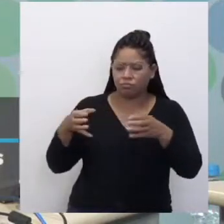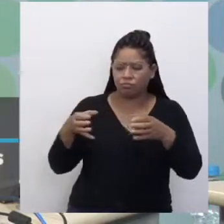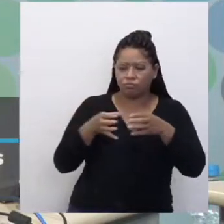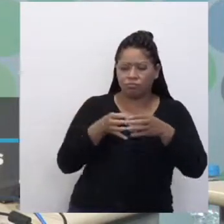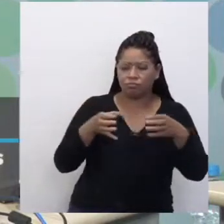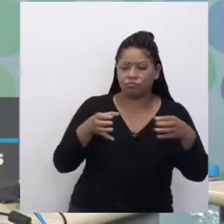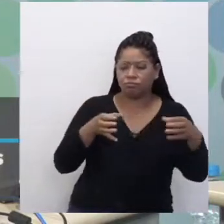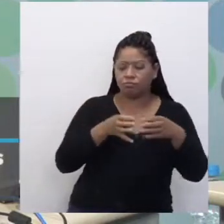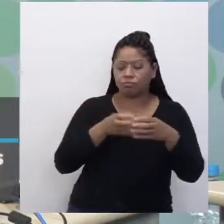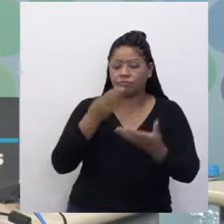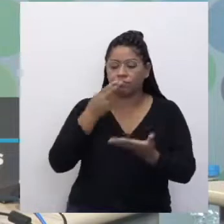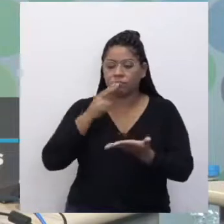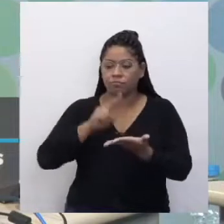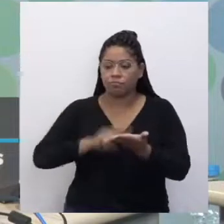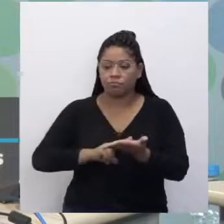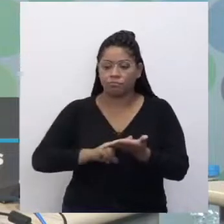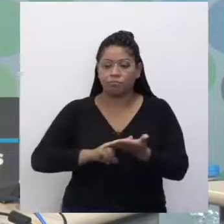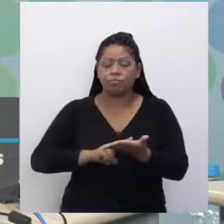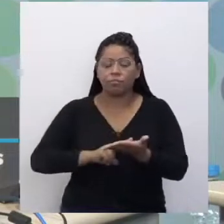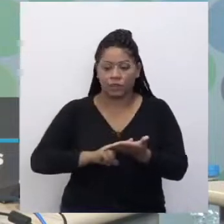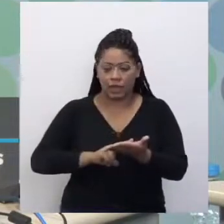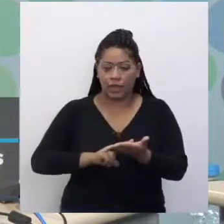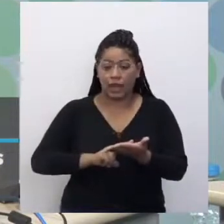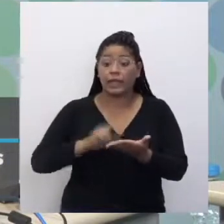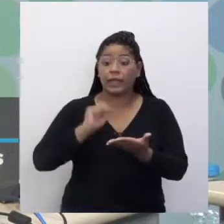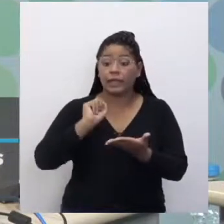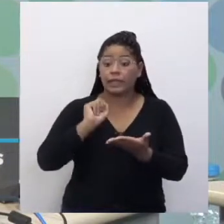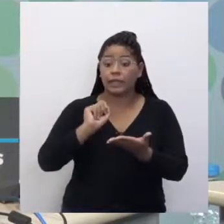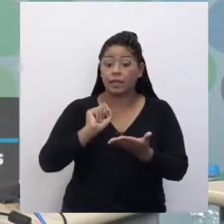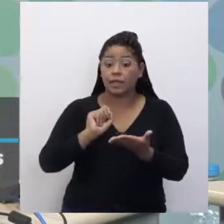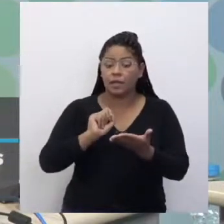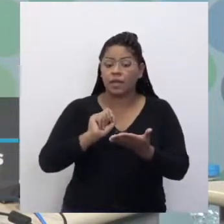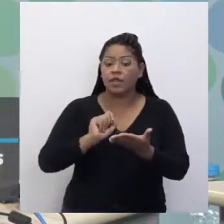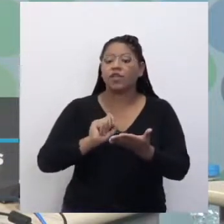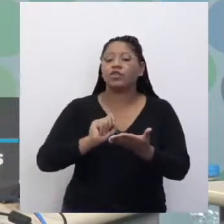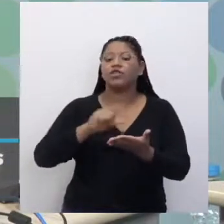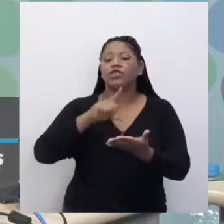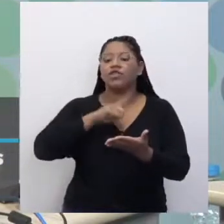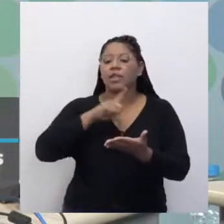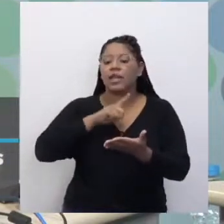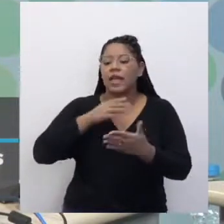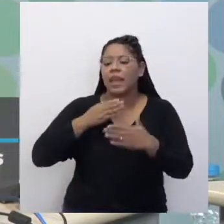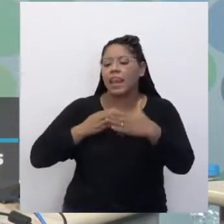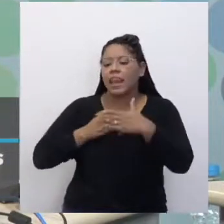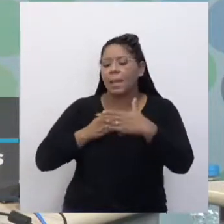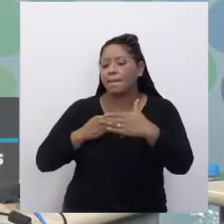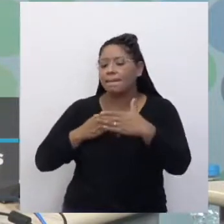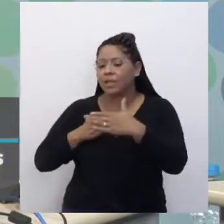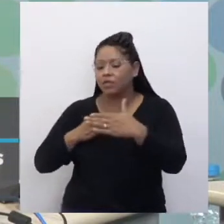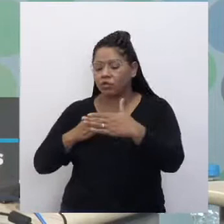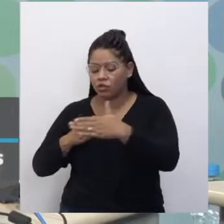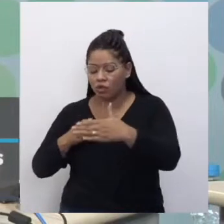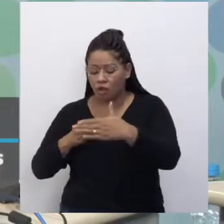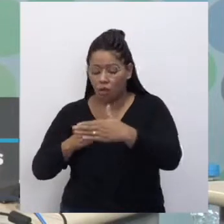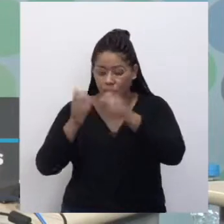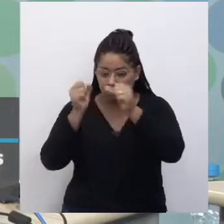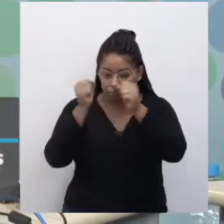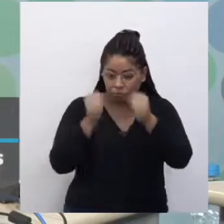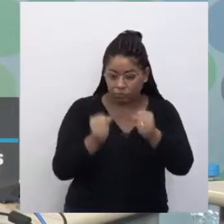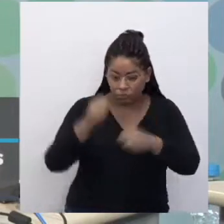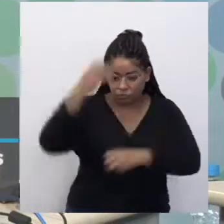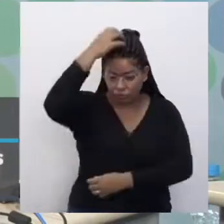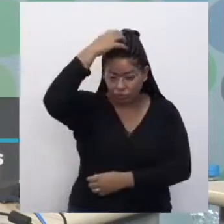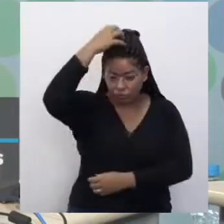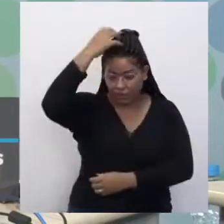Carta Magna, né, que estabelecia justamente limites ao poder do rei, que já agia ali de uma certa